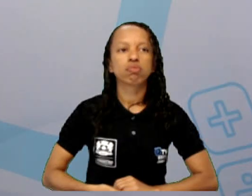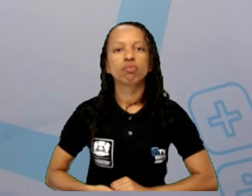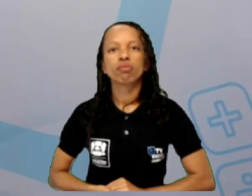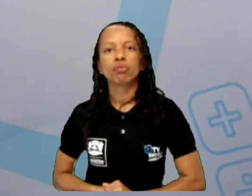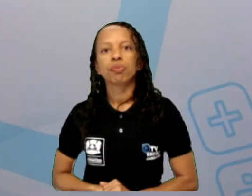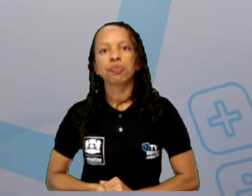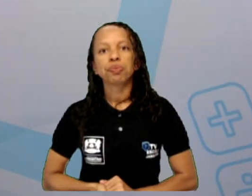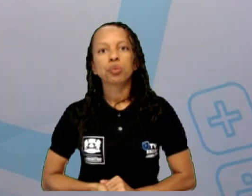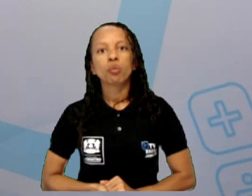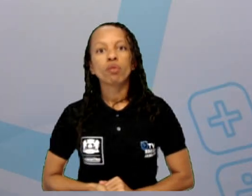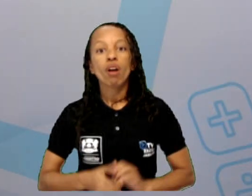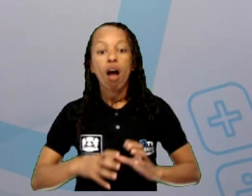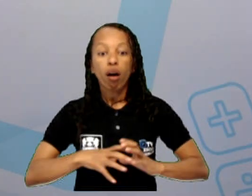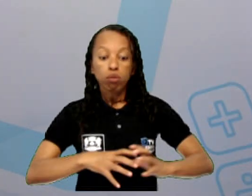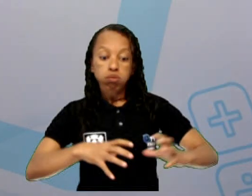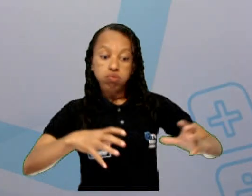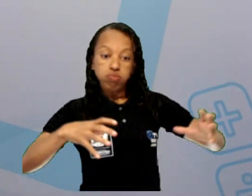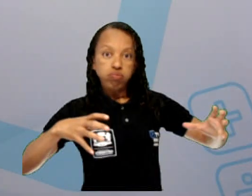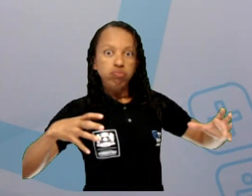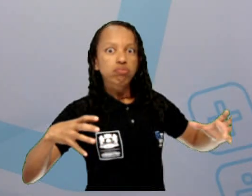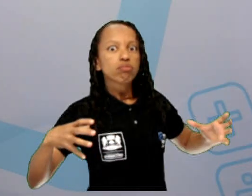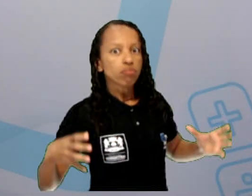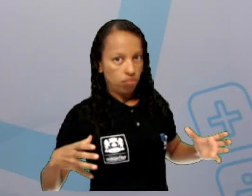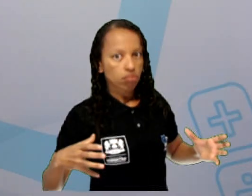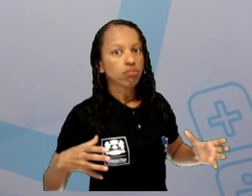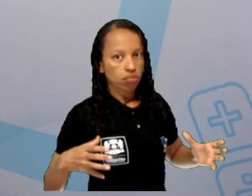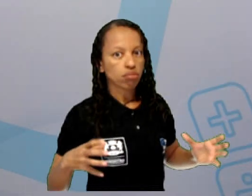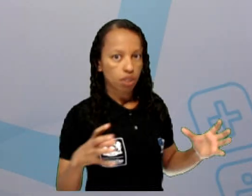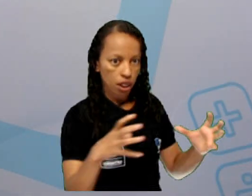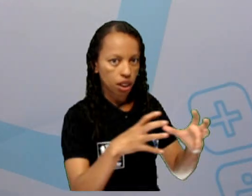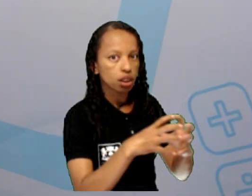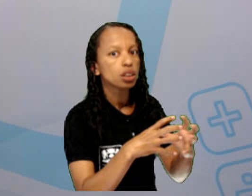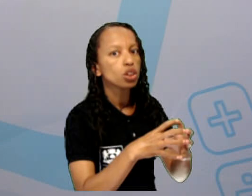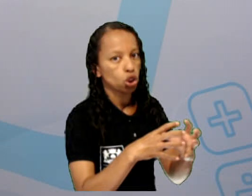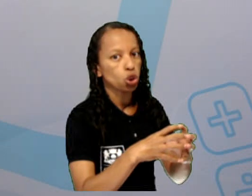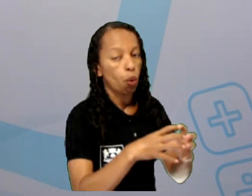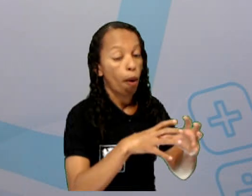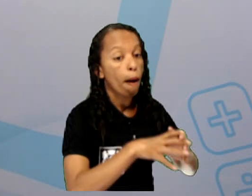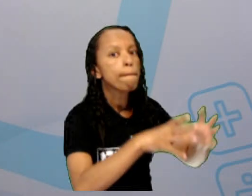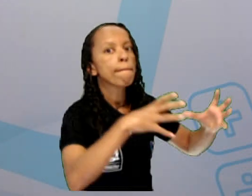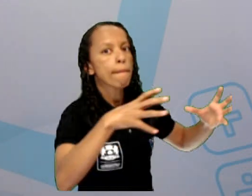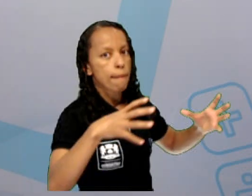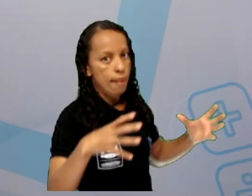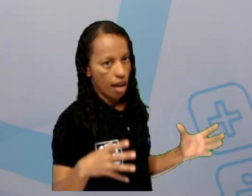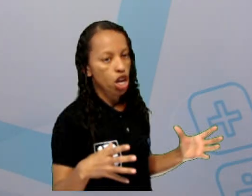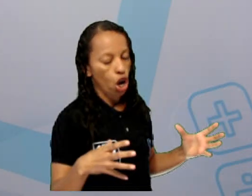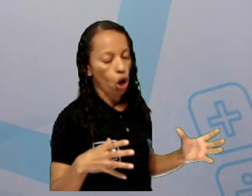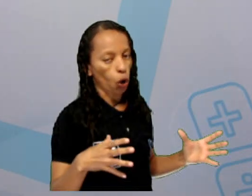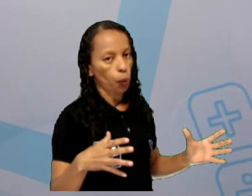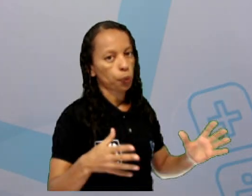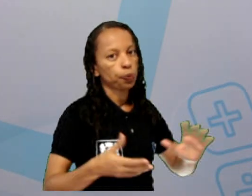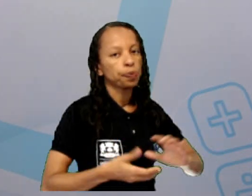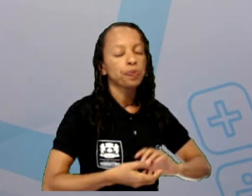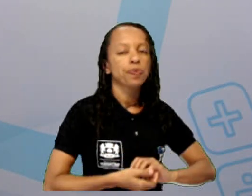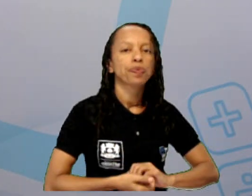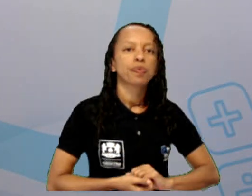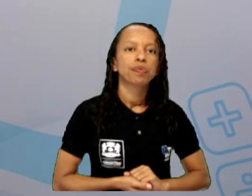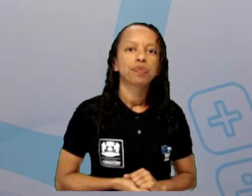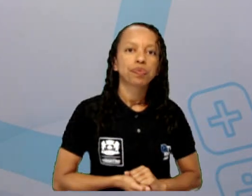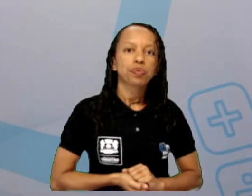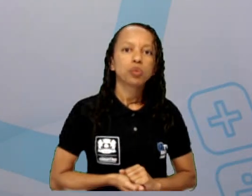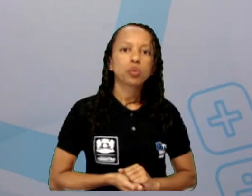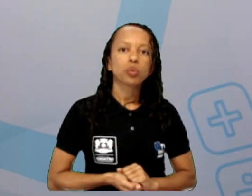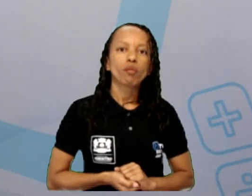E é um grande grupo, o grupo dos animais invertebrados. Vamos ver mais um